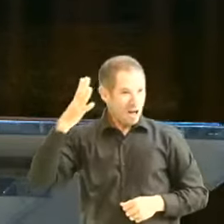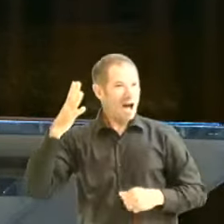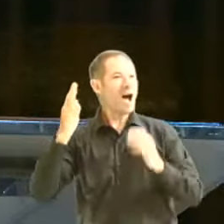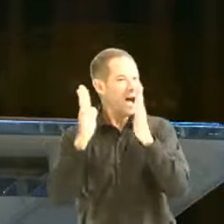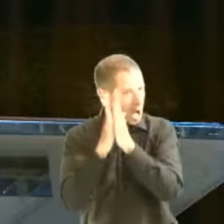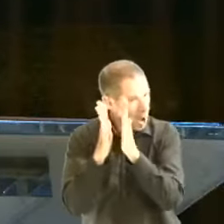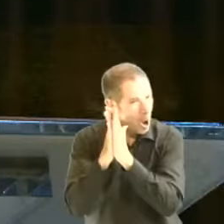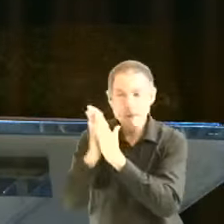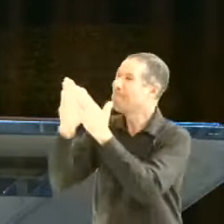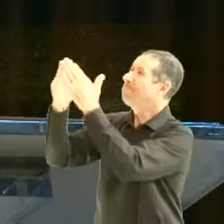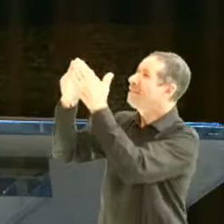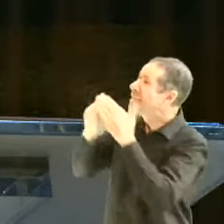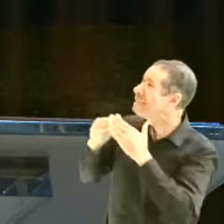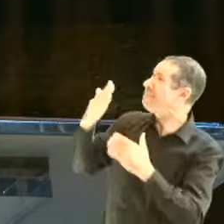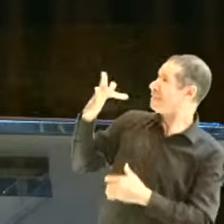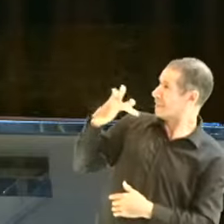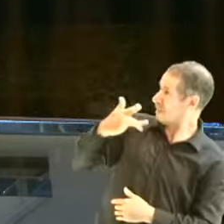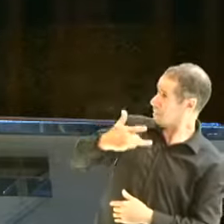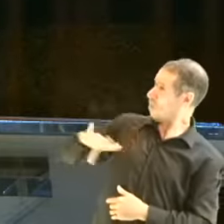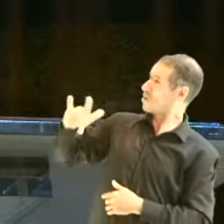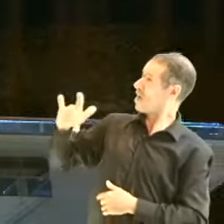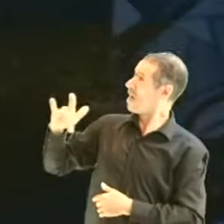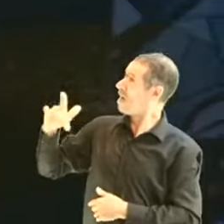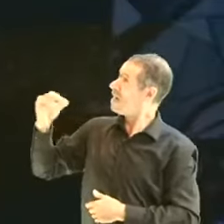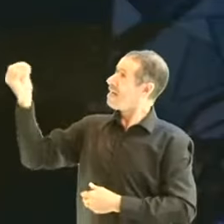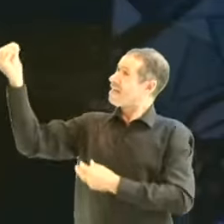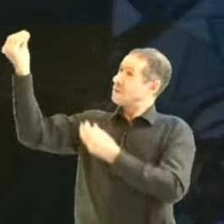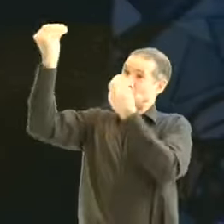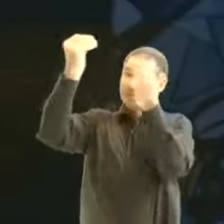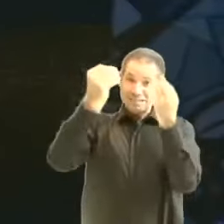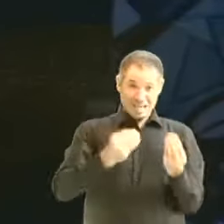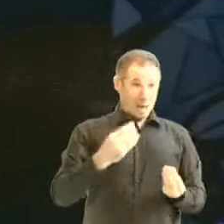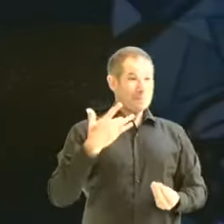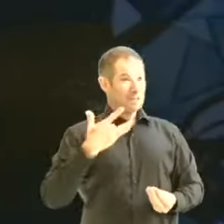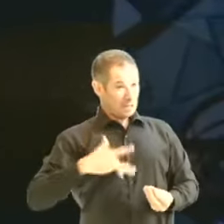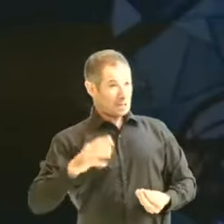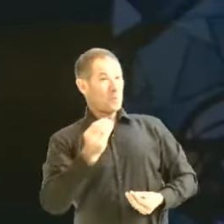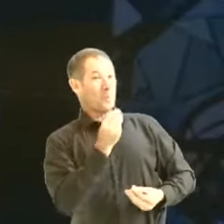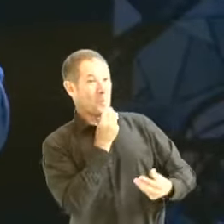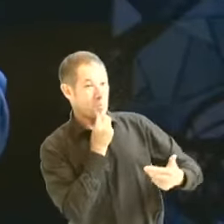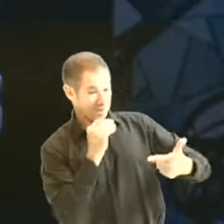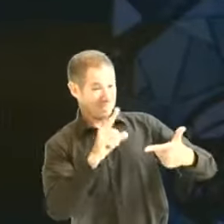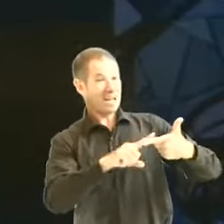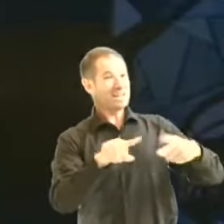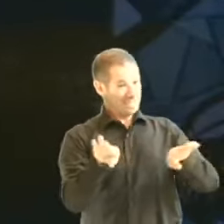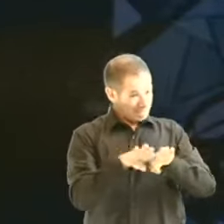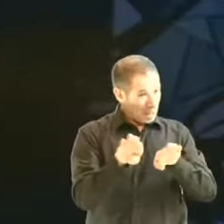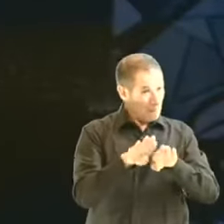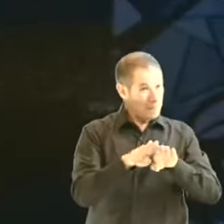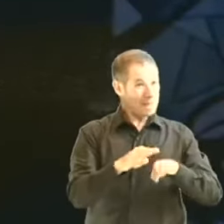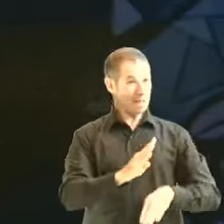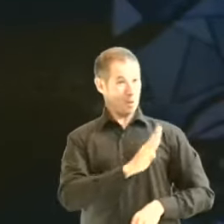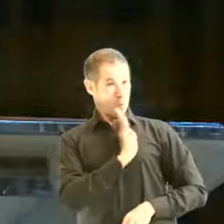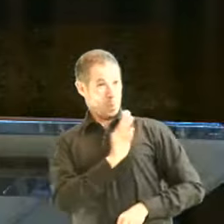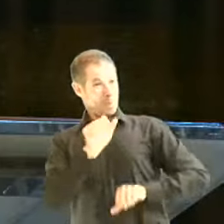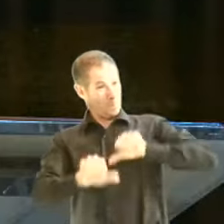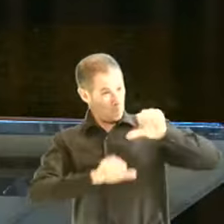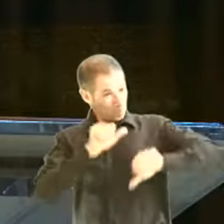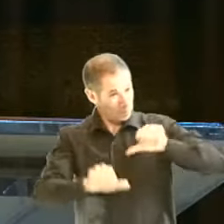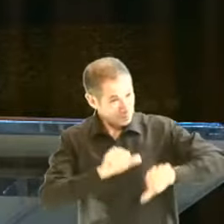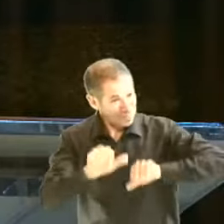gente está pedindo misericórdia. Ele nos dá a misericórdia, mas Ele dá oportunidades para a gente mudar, para a gente